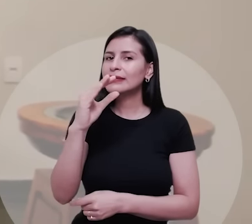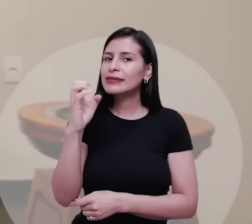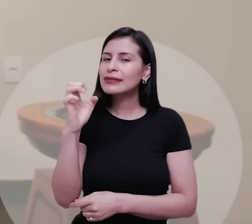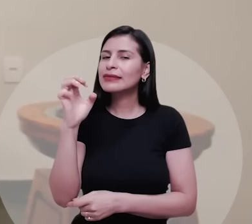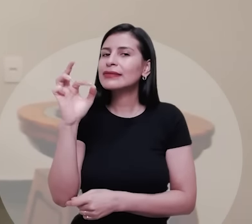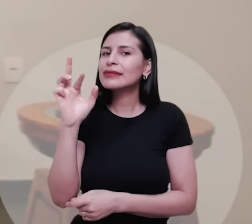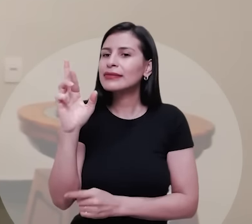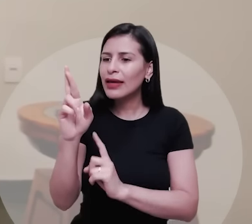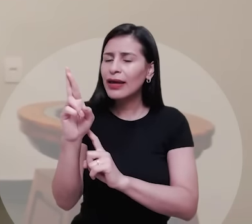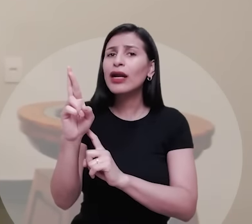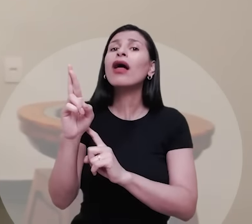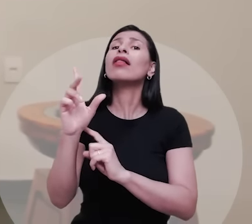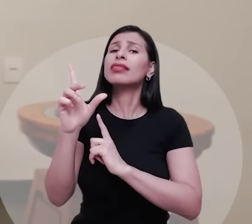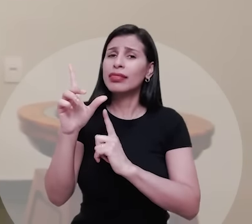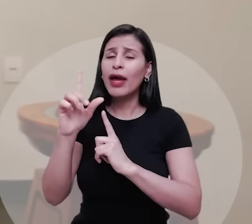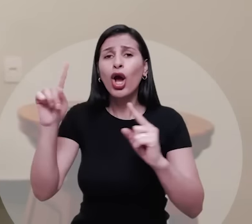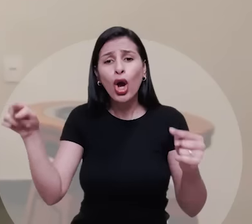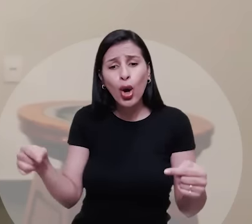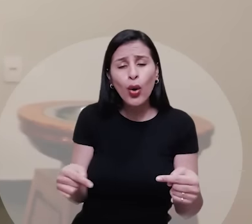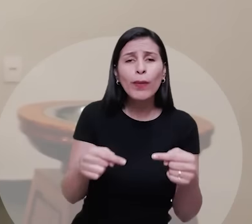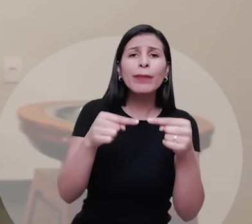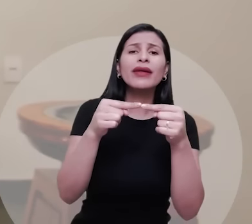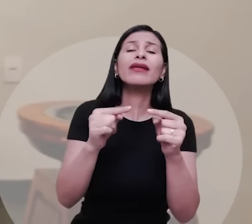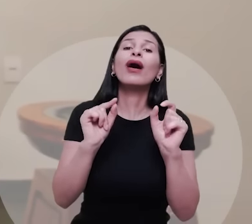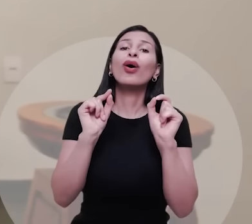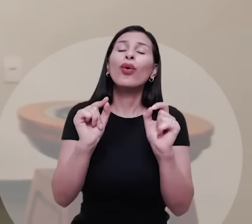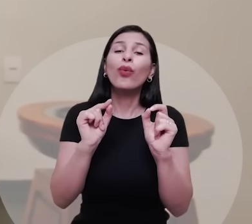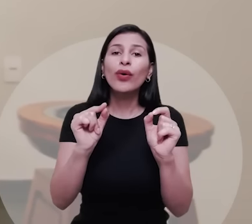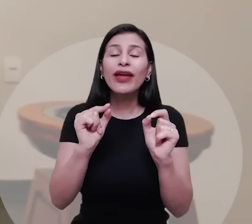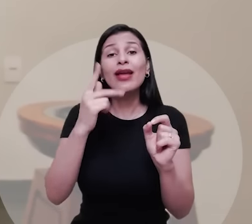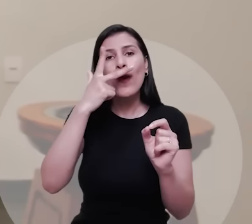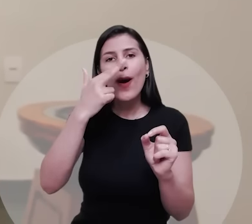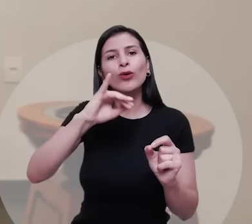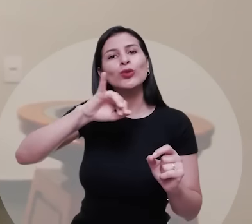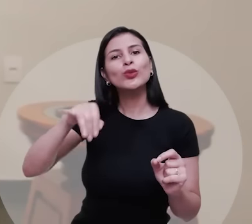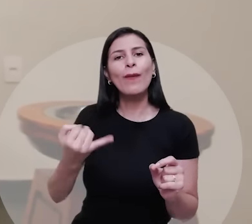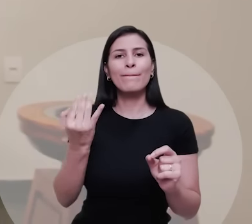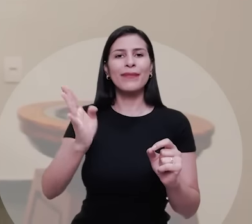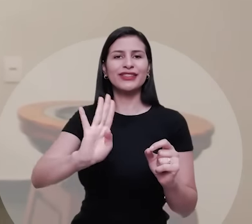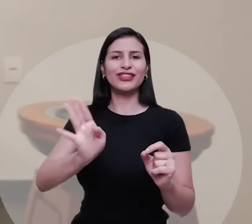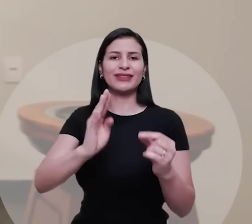que João Batista pregava, o batismo de